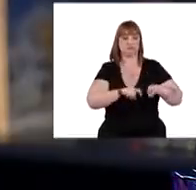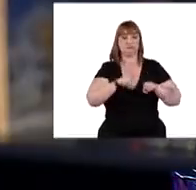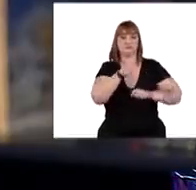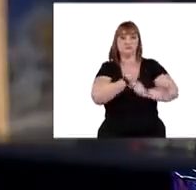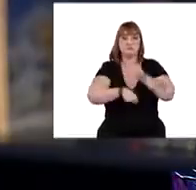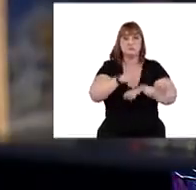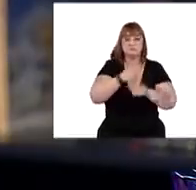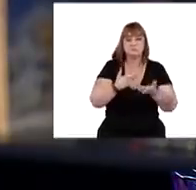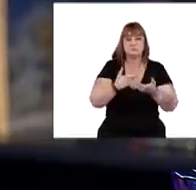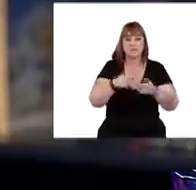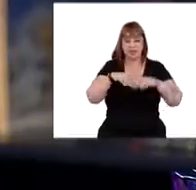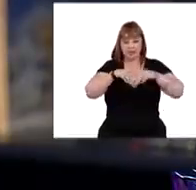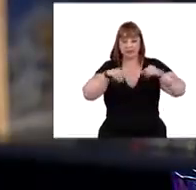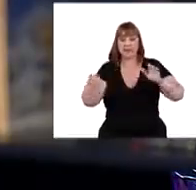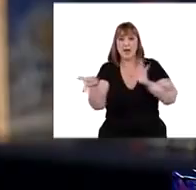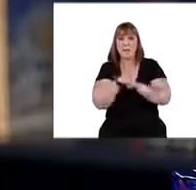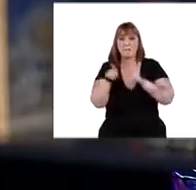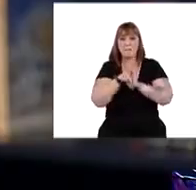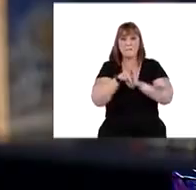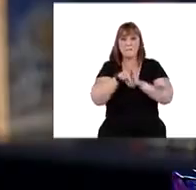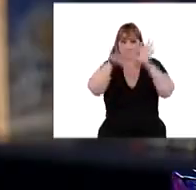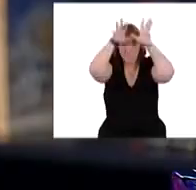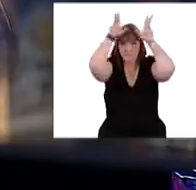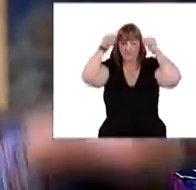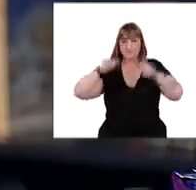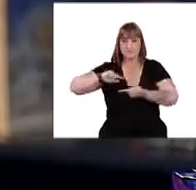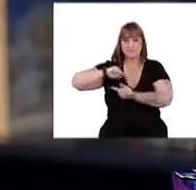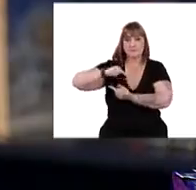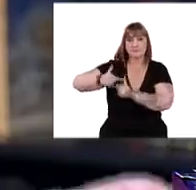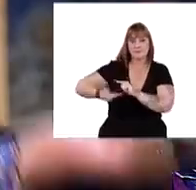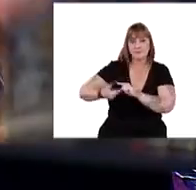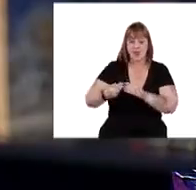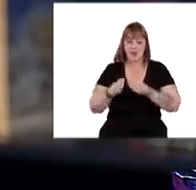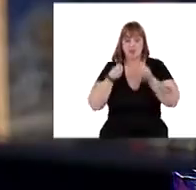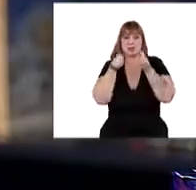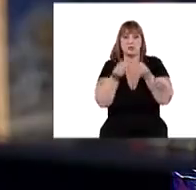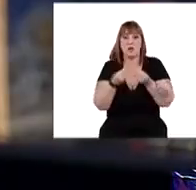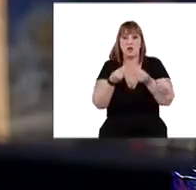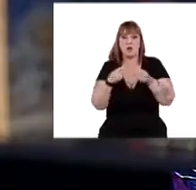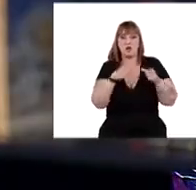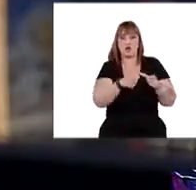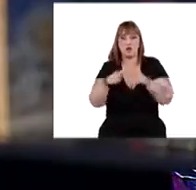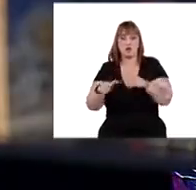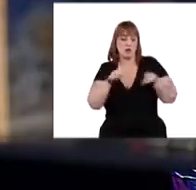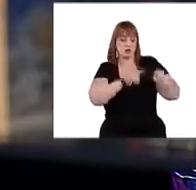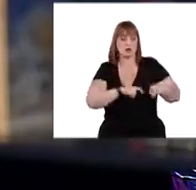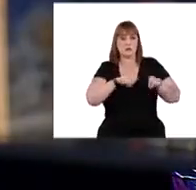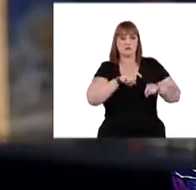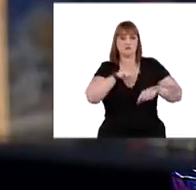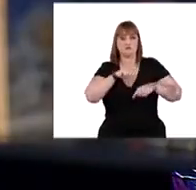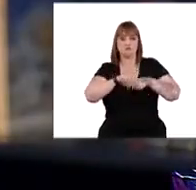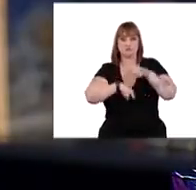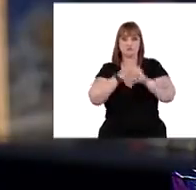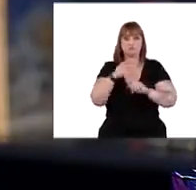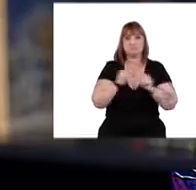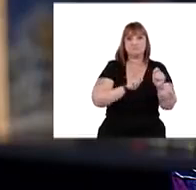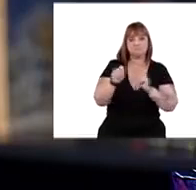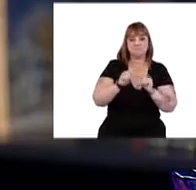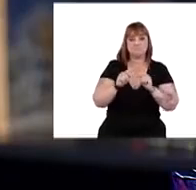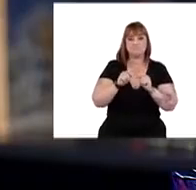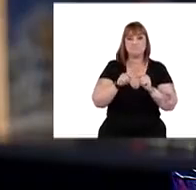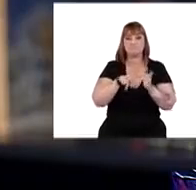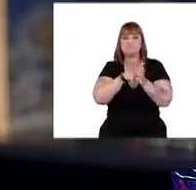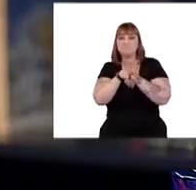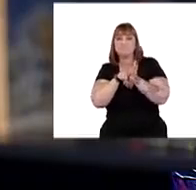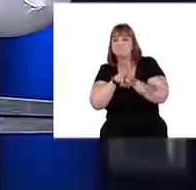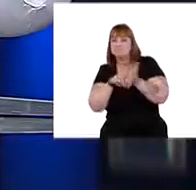foram terras indígenas tradicionais que foram entregues para esses setores, ou do agronegócio, ou da especulação